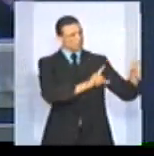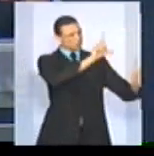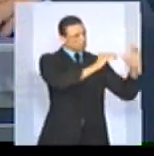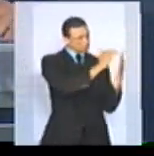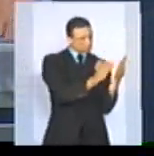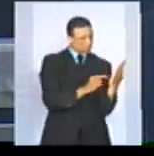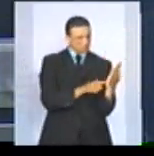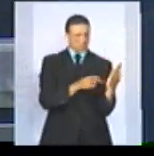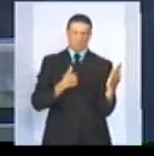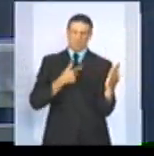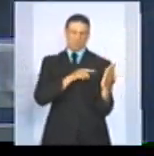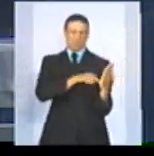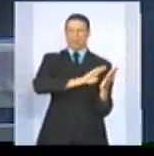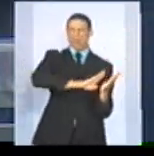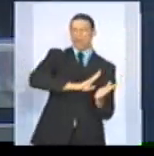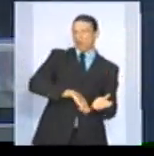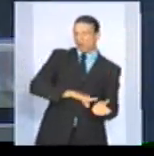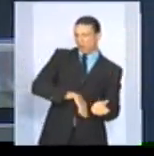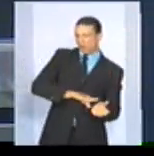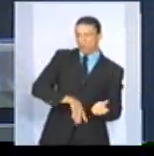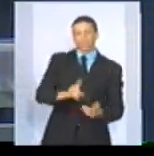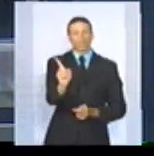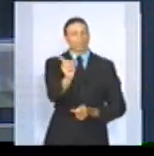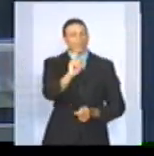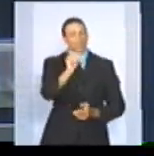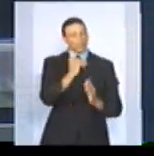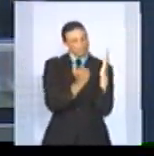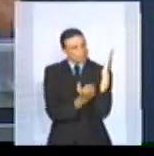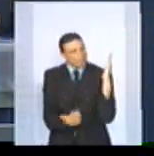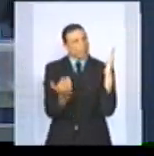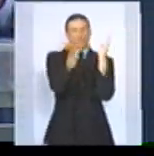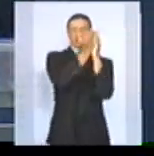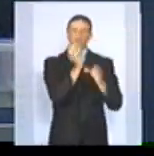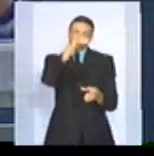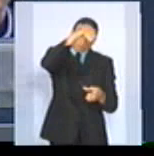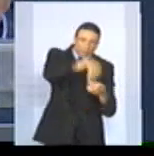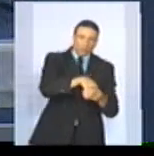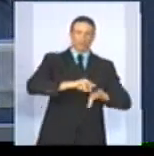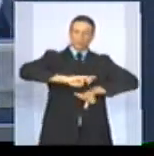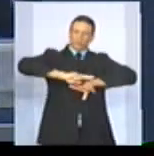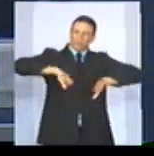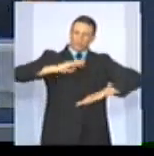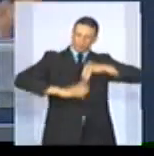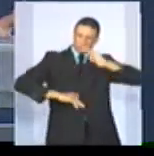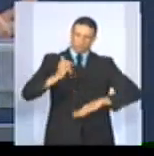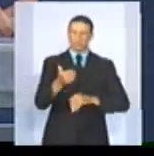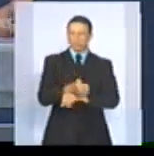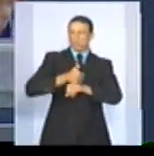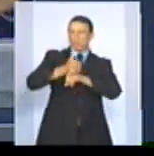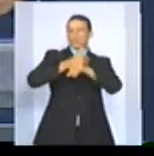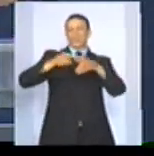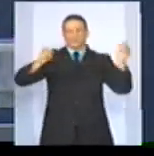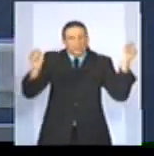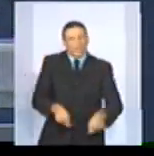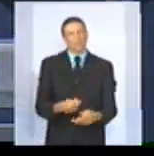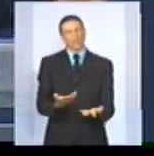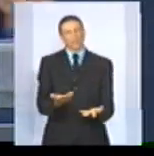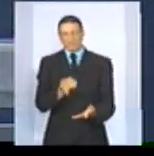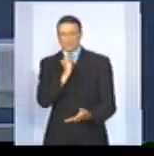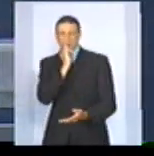nós vamos dizer o seguinte tem que haver mais conteúdos e contra o Nacional de qualidade Quem disse que vai